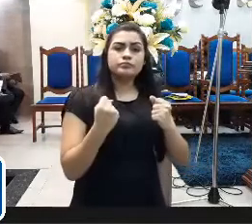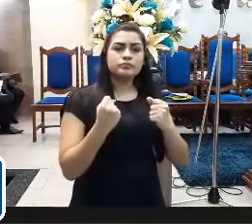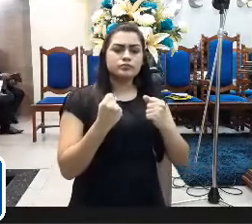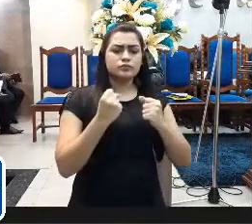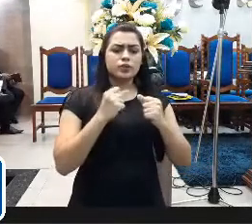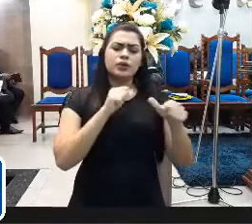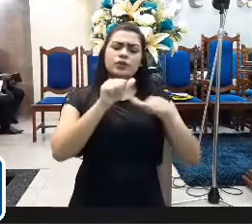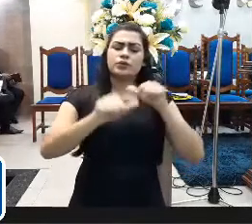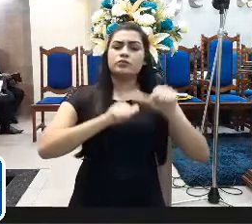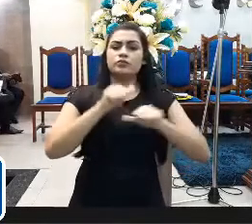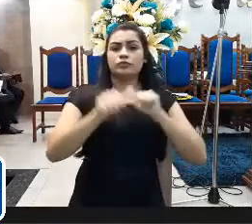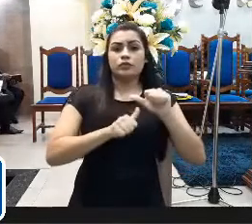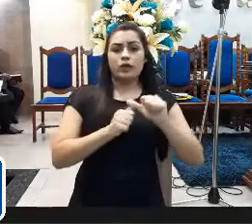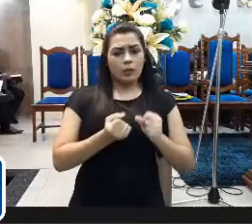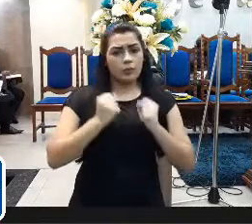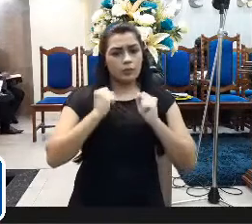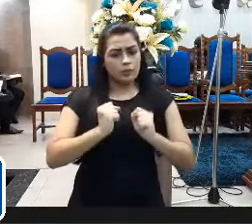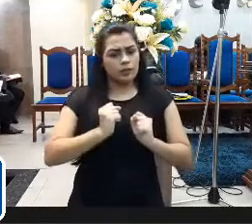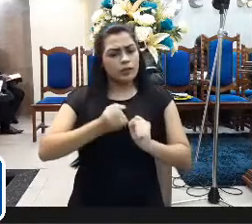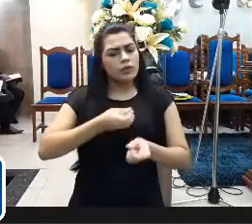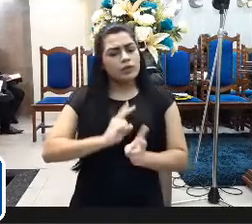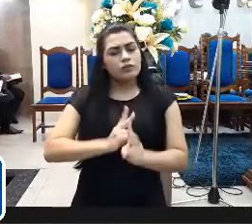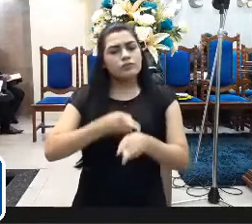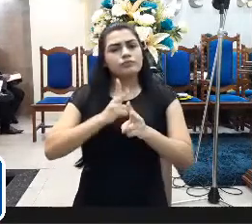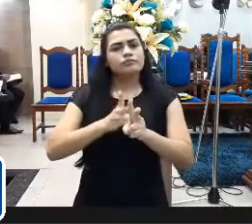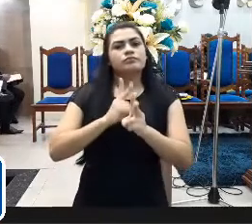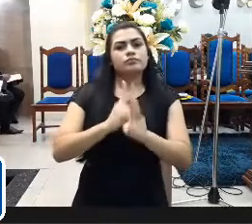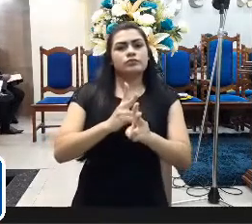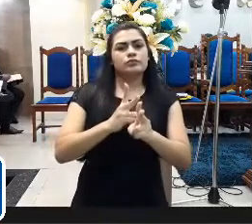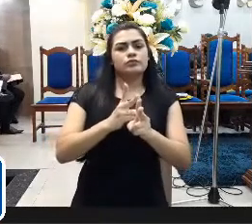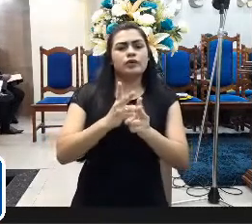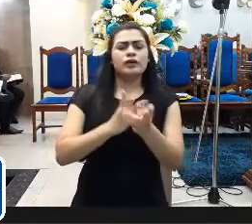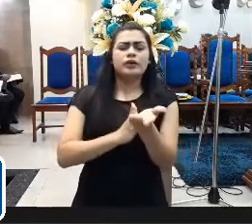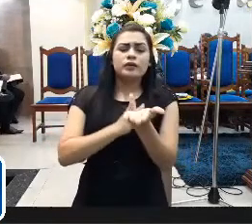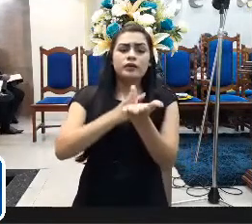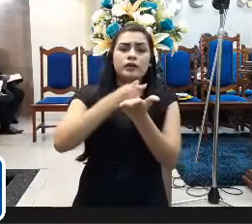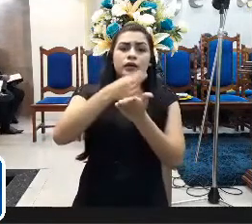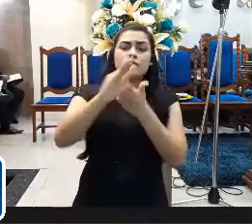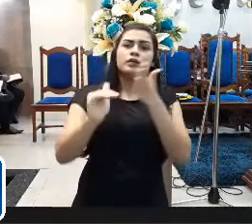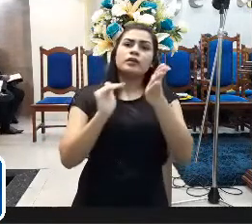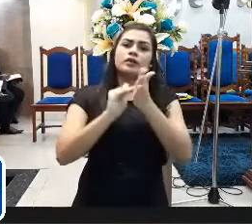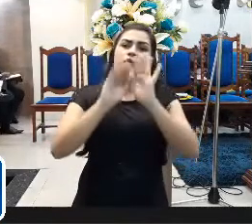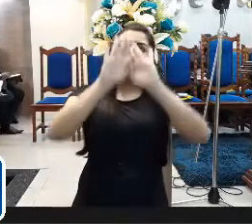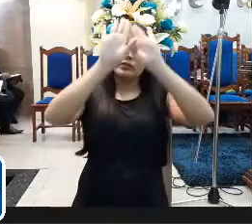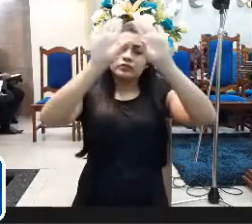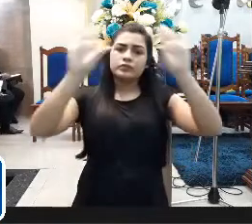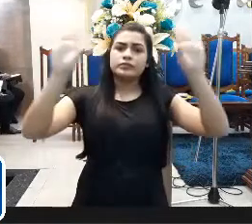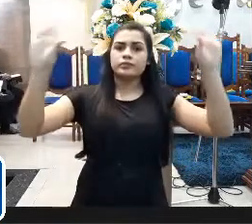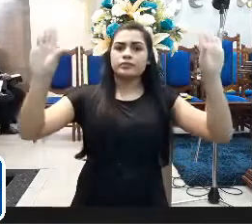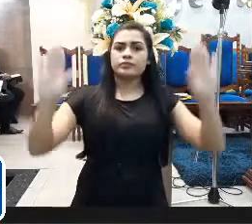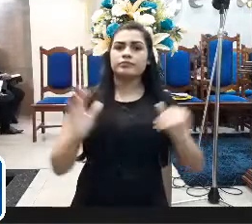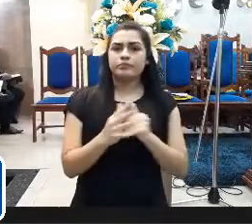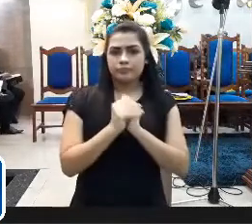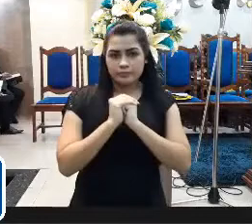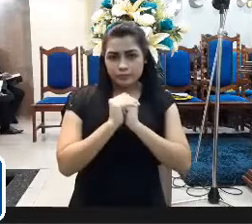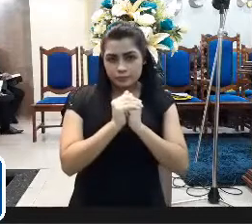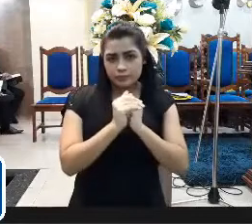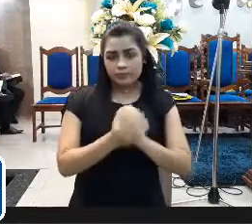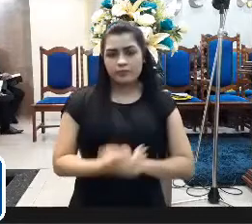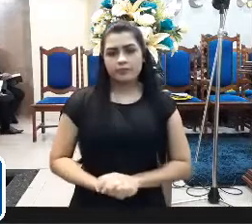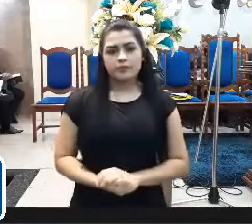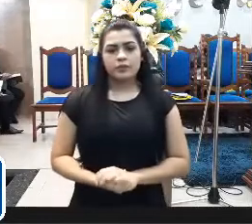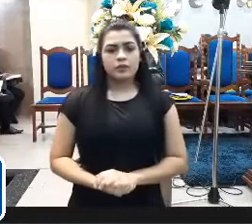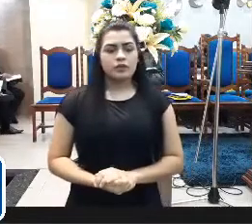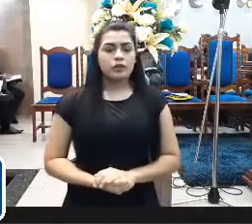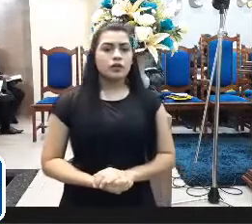restaurada, para prosseguirmos a nossa caminhada para os céus. Amém, meus irmãos? E nós